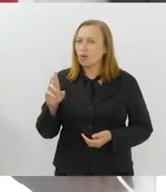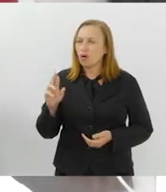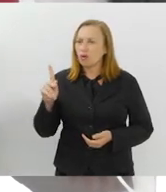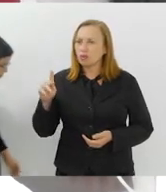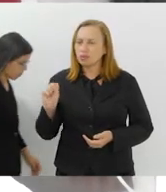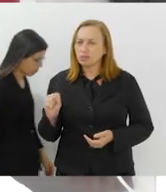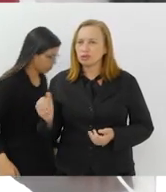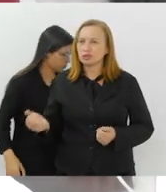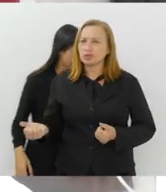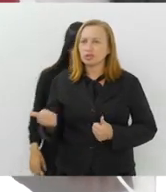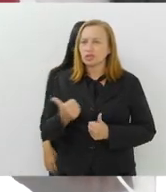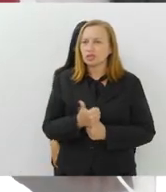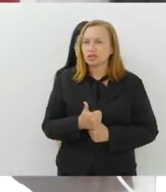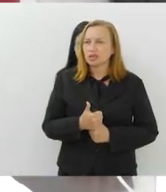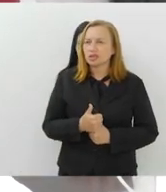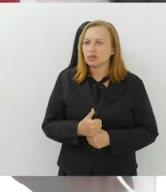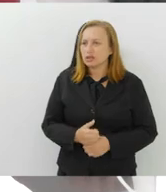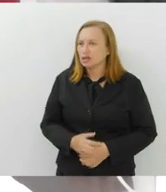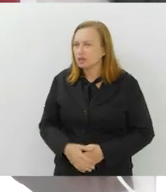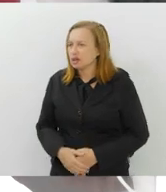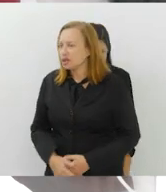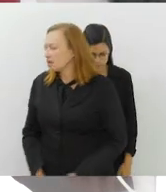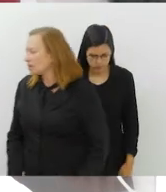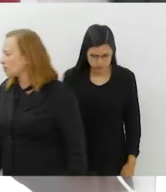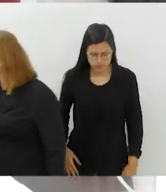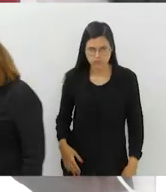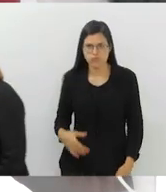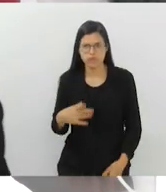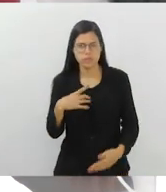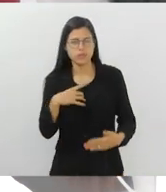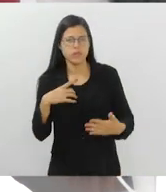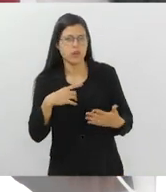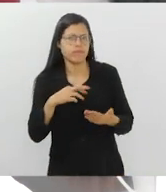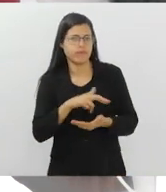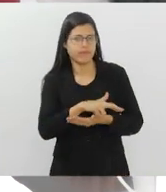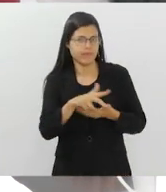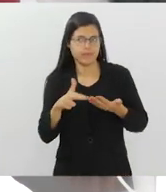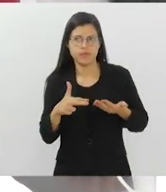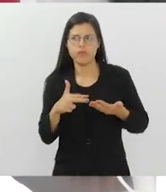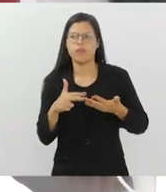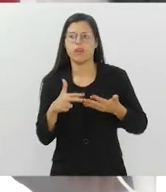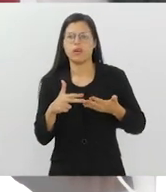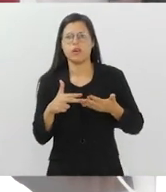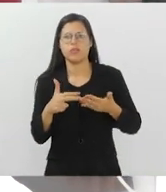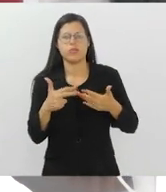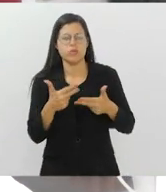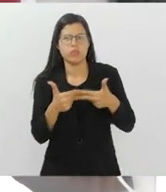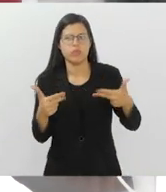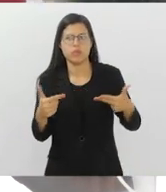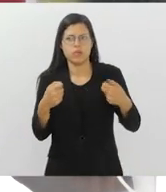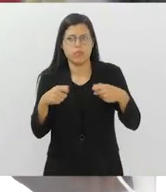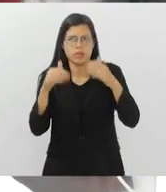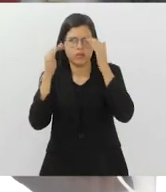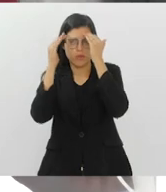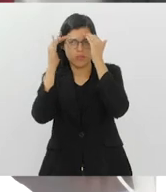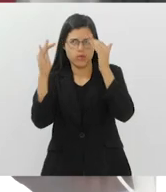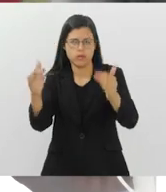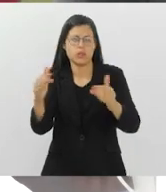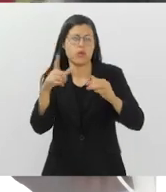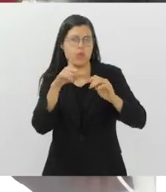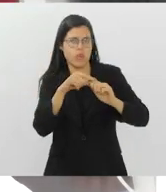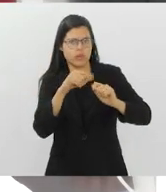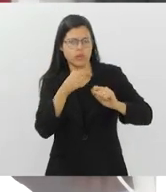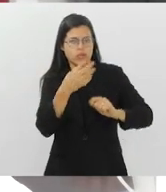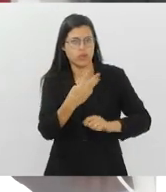existe, evidentemente, uma série de questões que envolvem a necessidade de se obedecer ao artigo 342 do Código